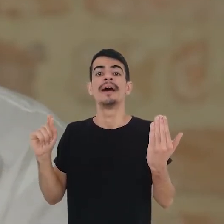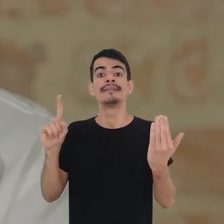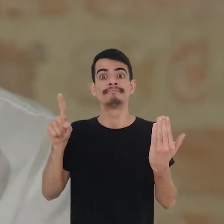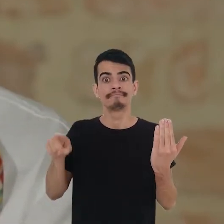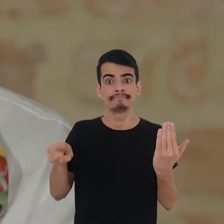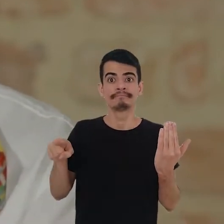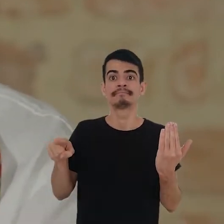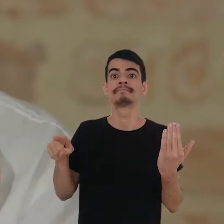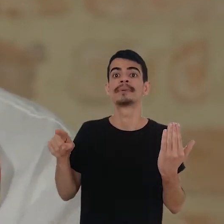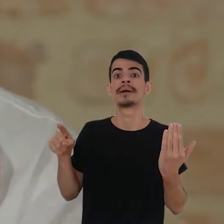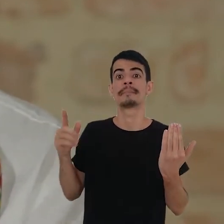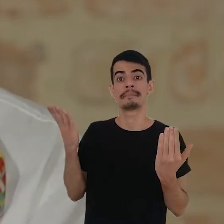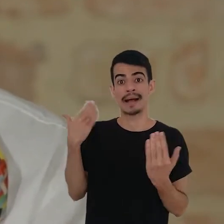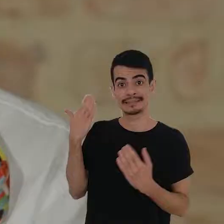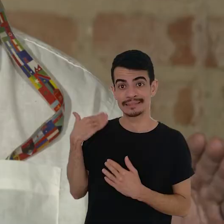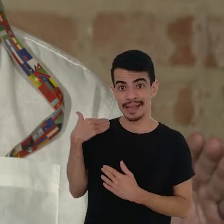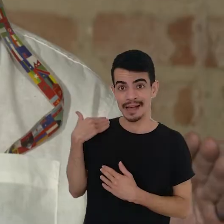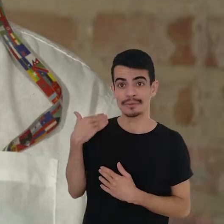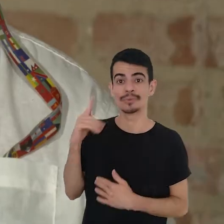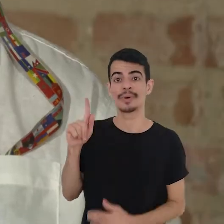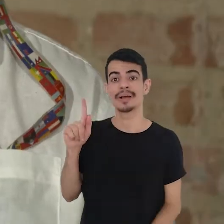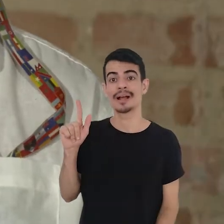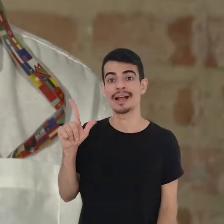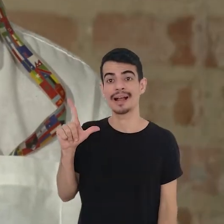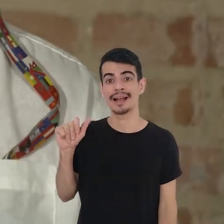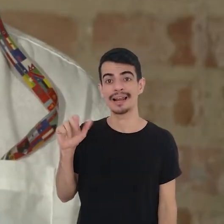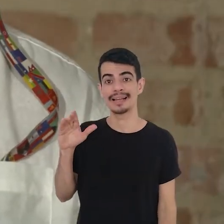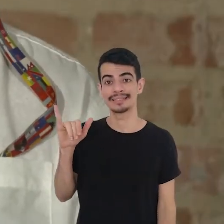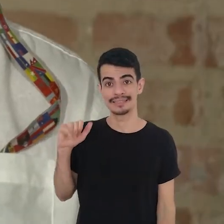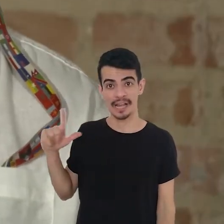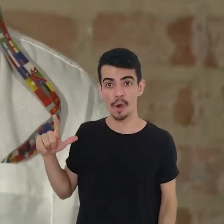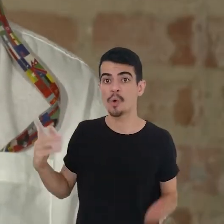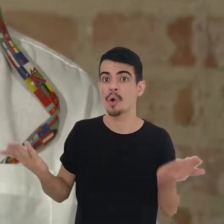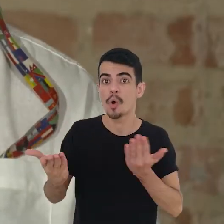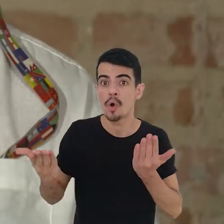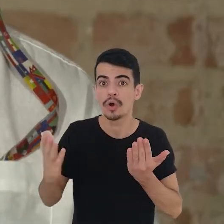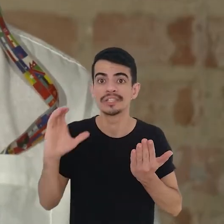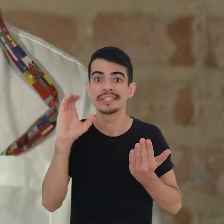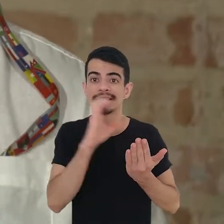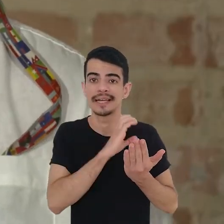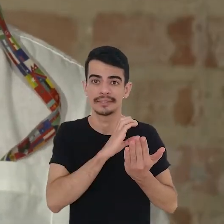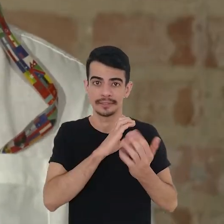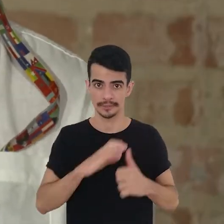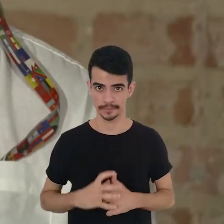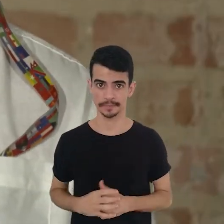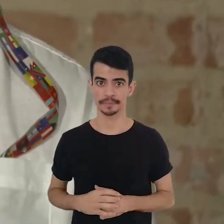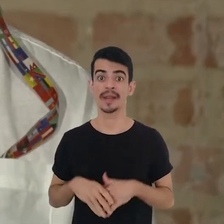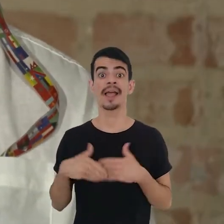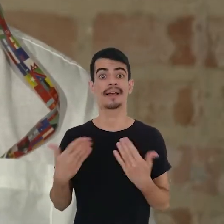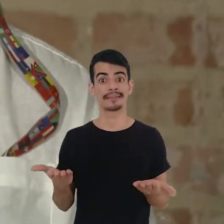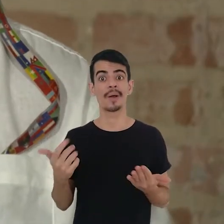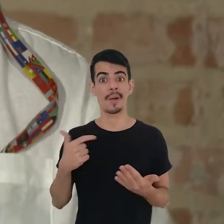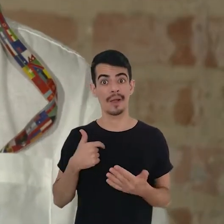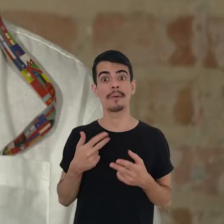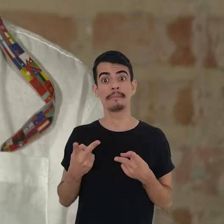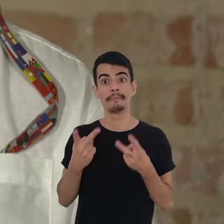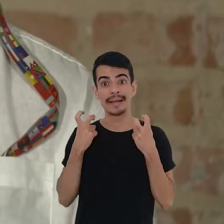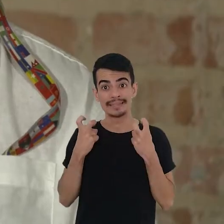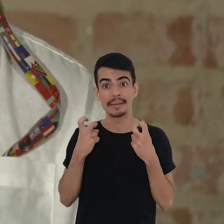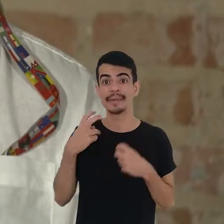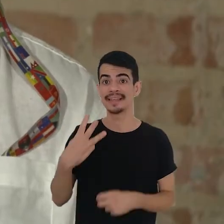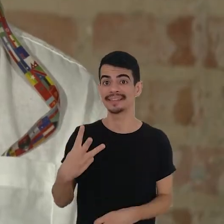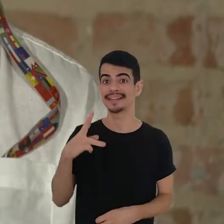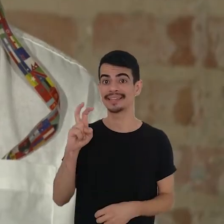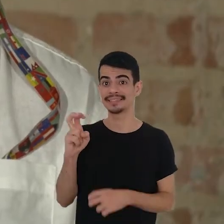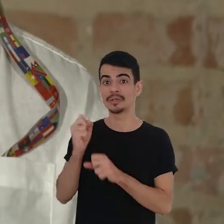fase quente que vivemos hoje. Então, essa diferença que eu mesmo media durante 35 anos da minha experiência